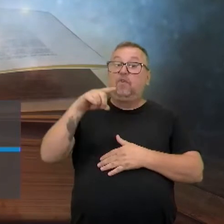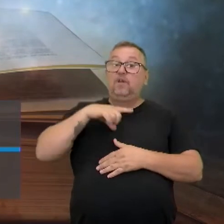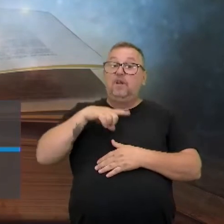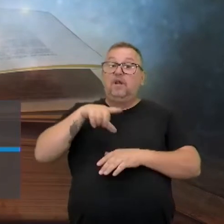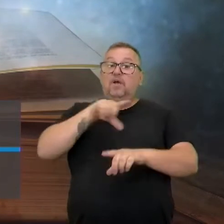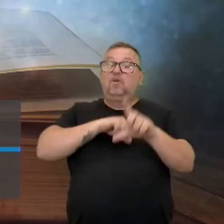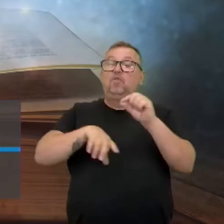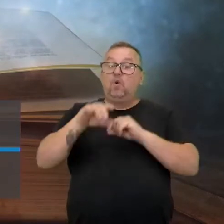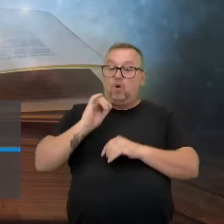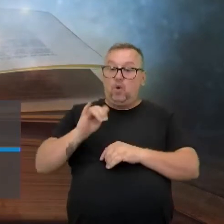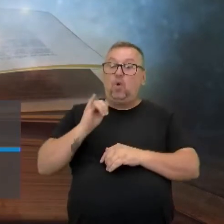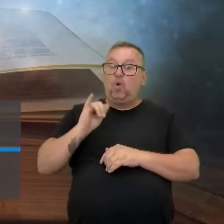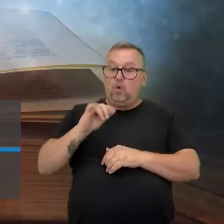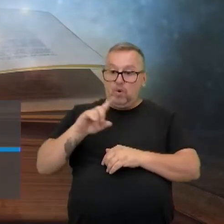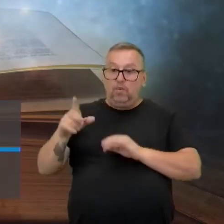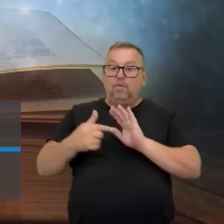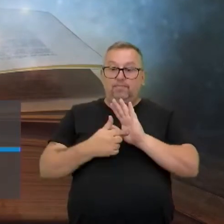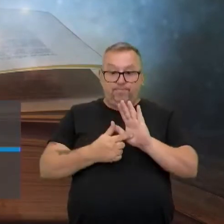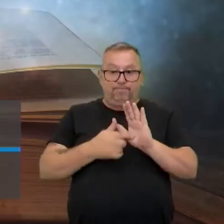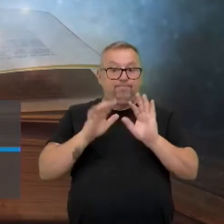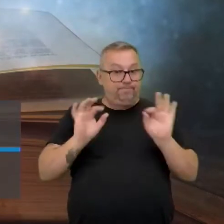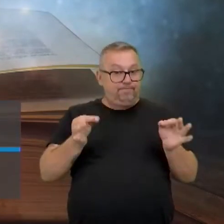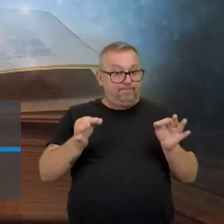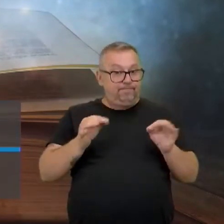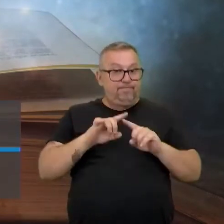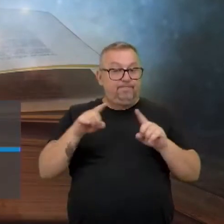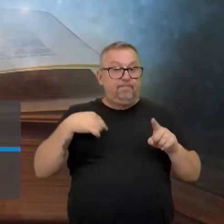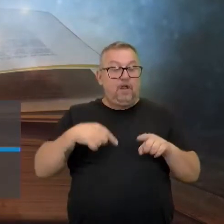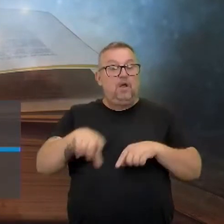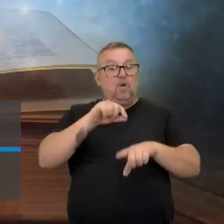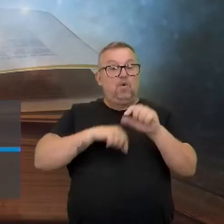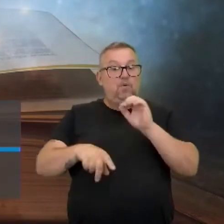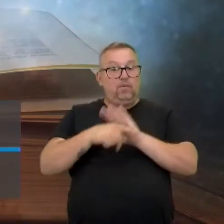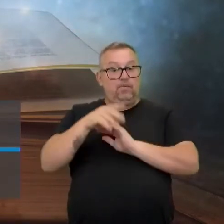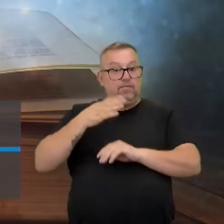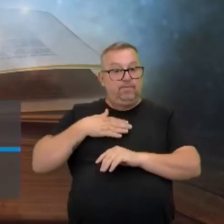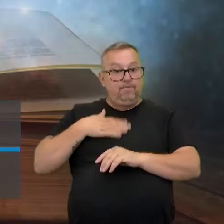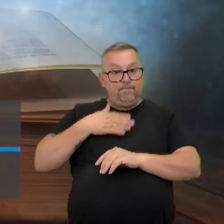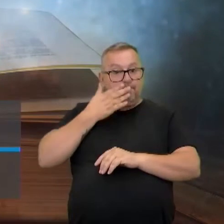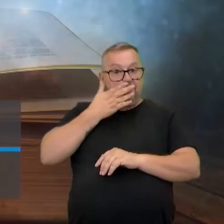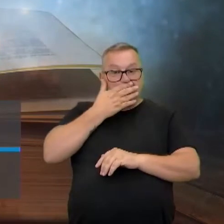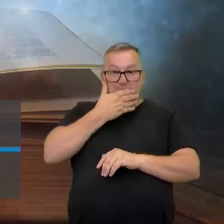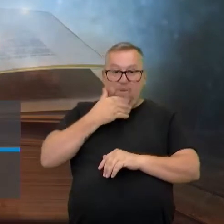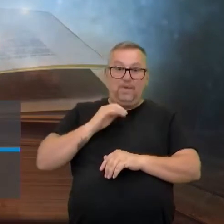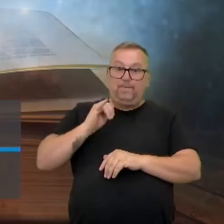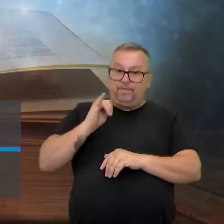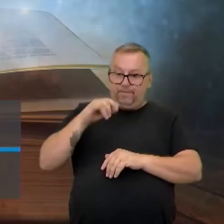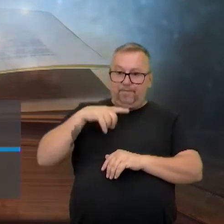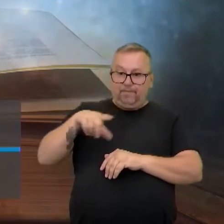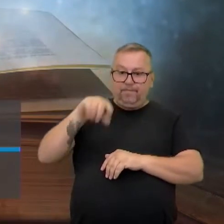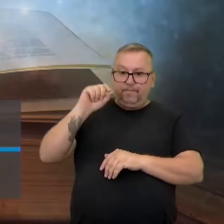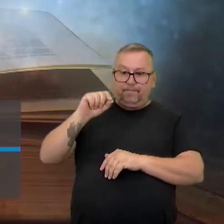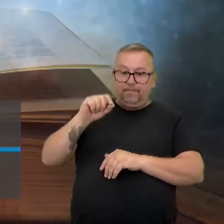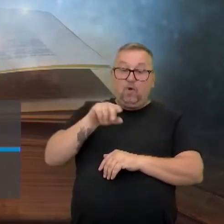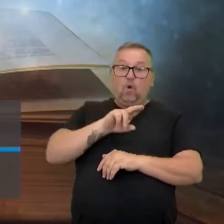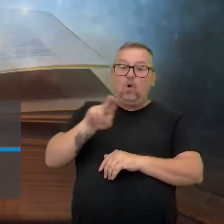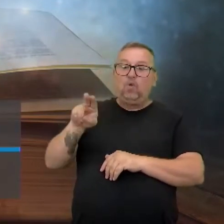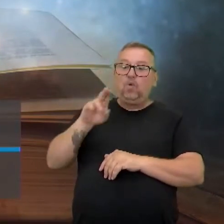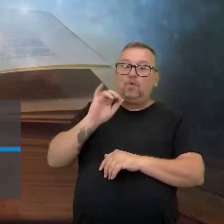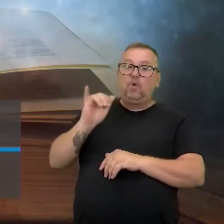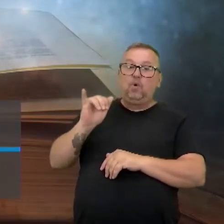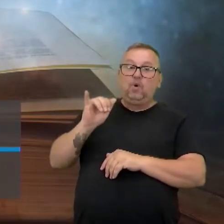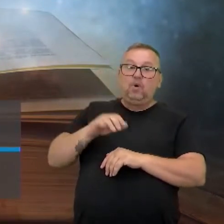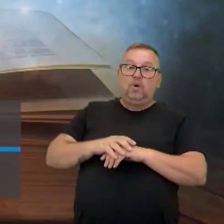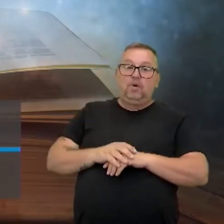escolher um conto para apresentar, certo? Eu escolhi o meu. Esse é o meu conto escolhido. O nome dele